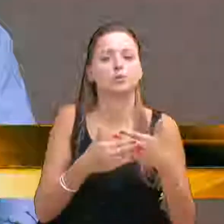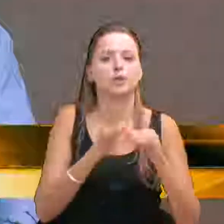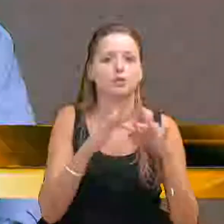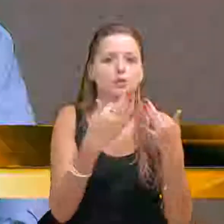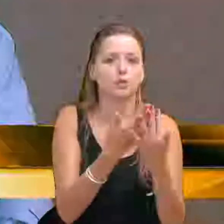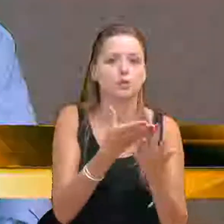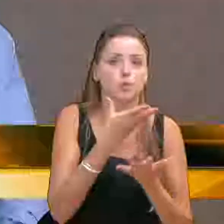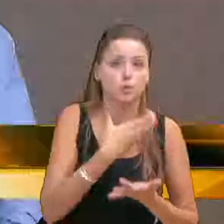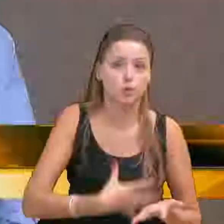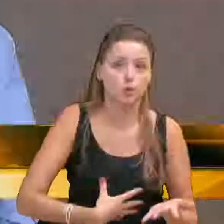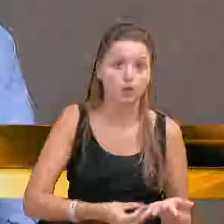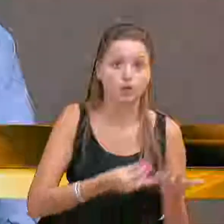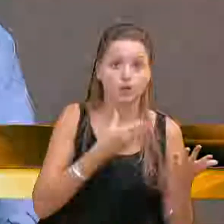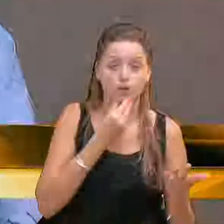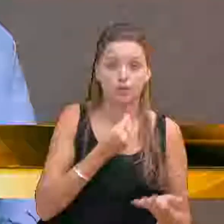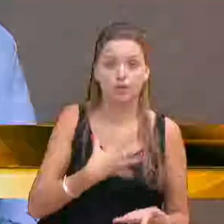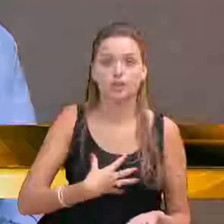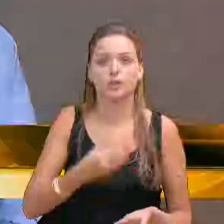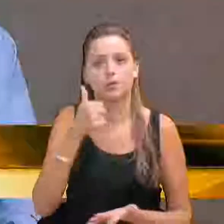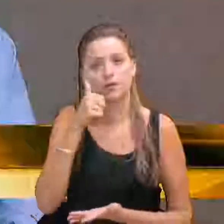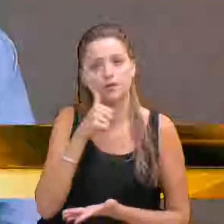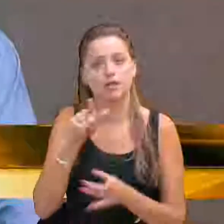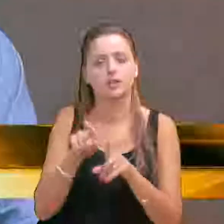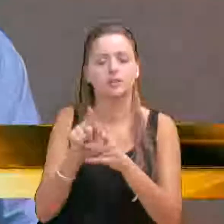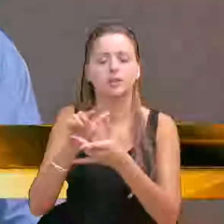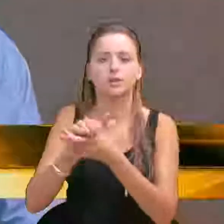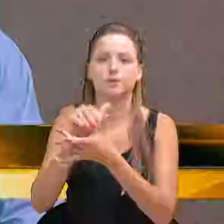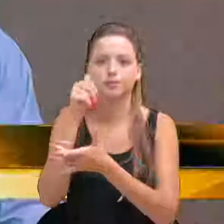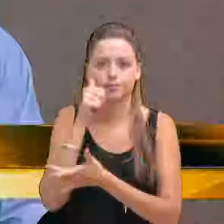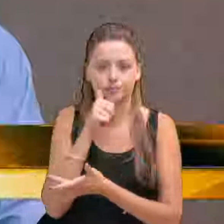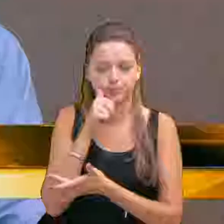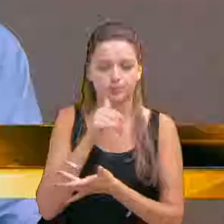filha, sua esposa, e registrando então